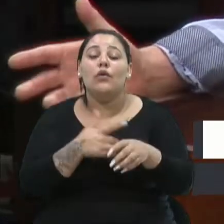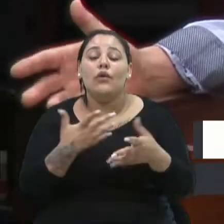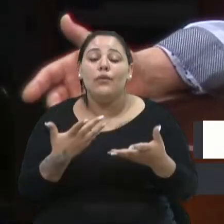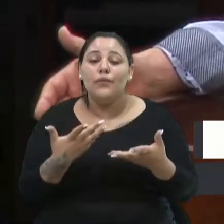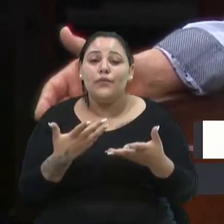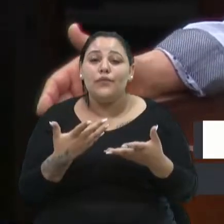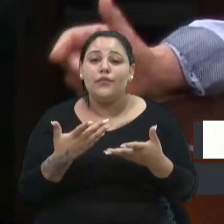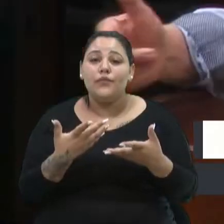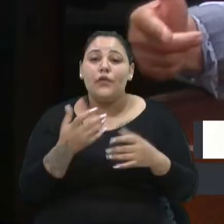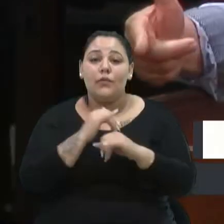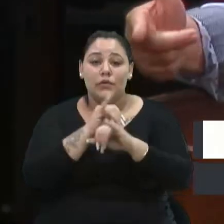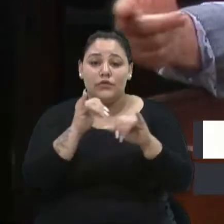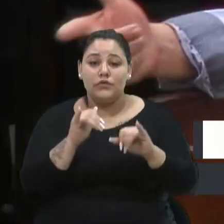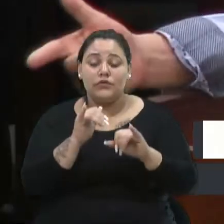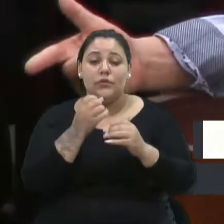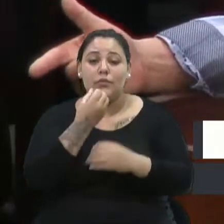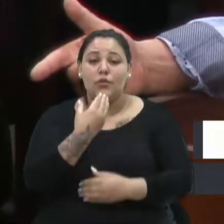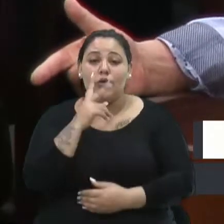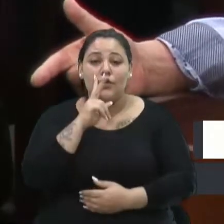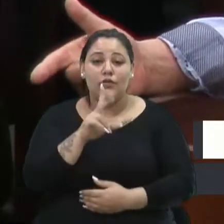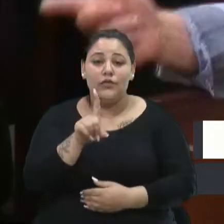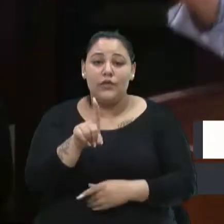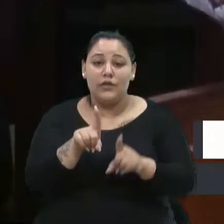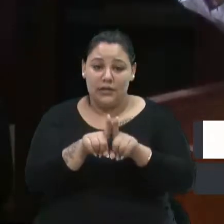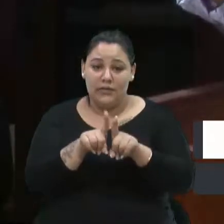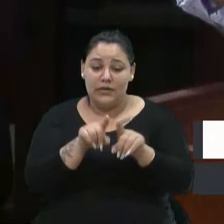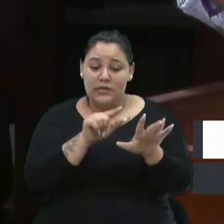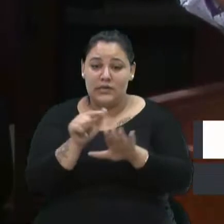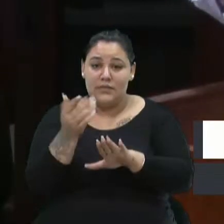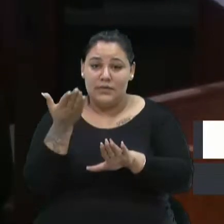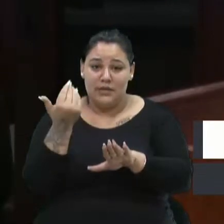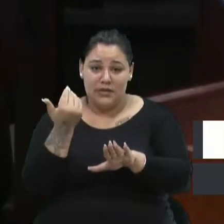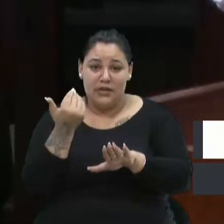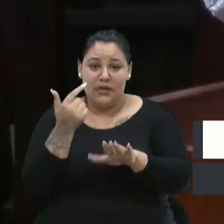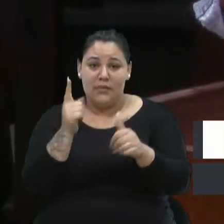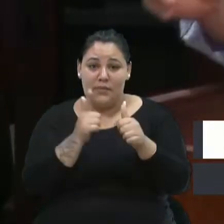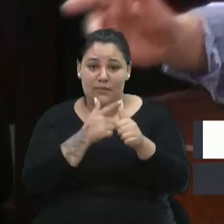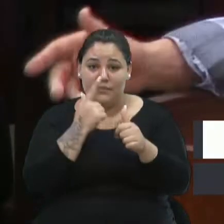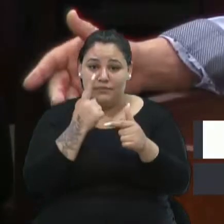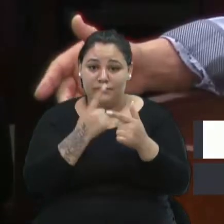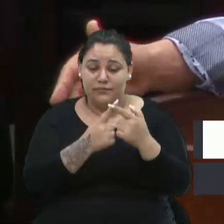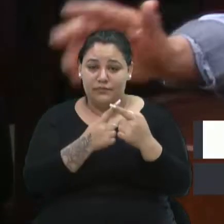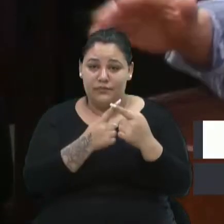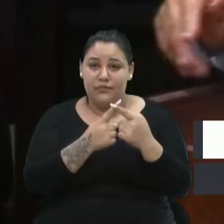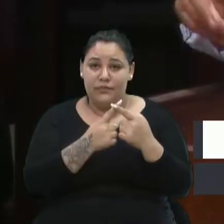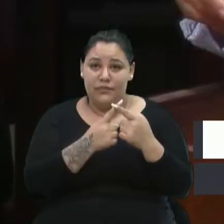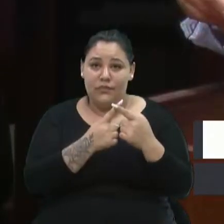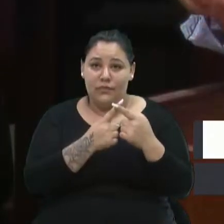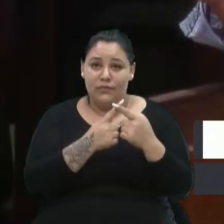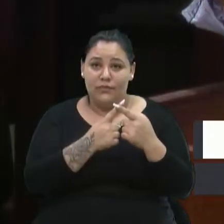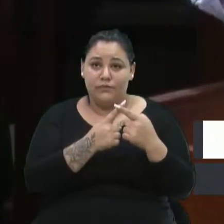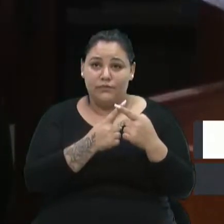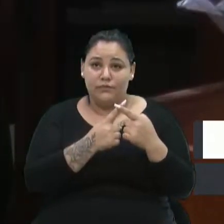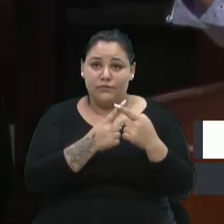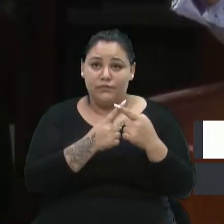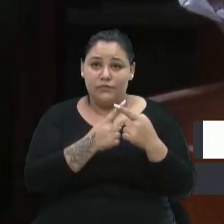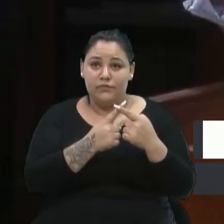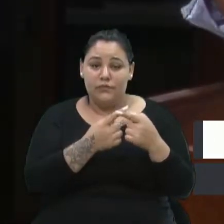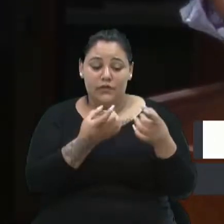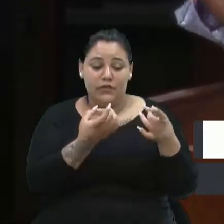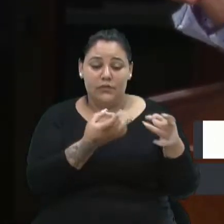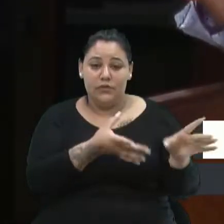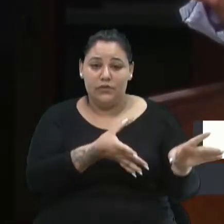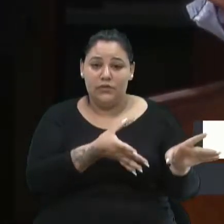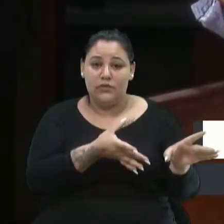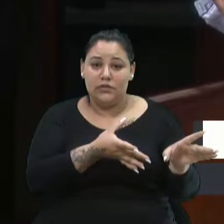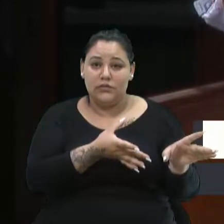que na semana passada, pela primeira vez, o nosso britador novo que tinha sido jogado de lado, praticamente apodreceu lá por não